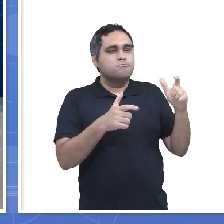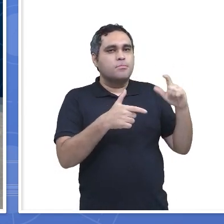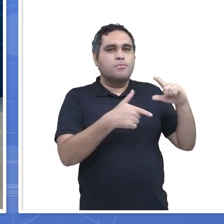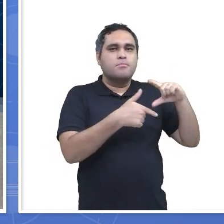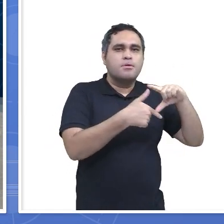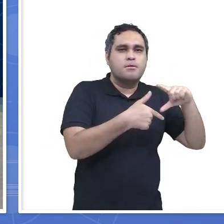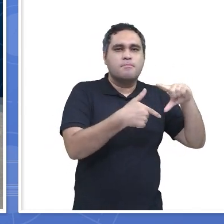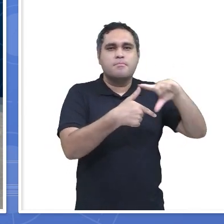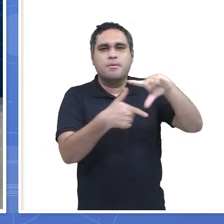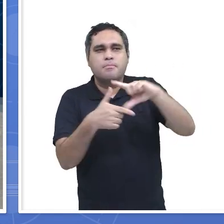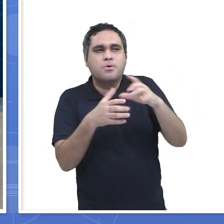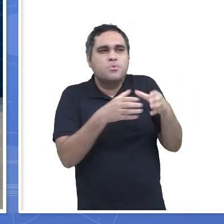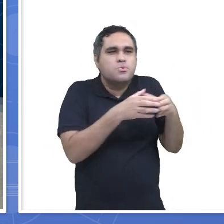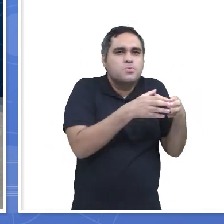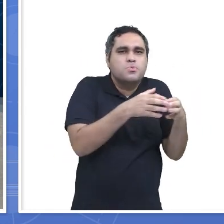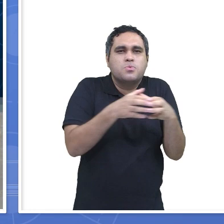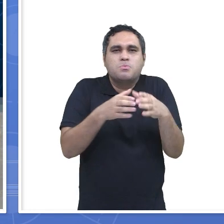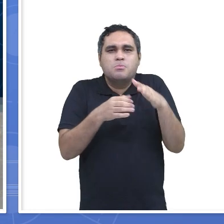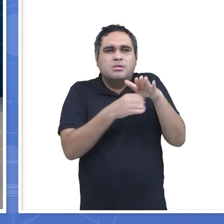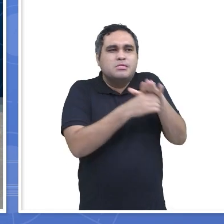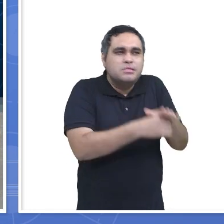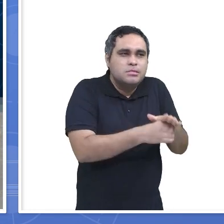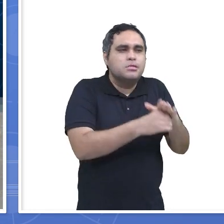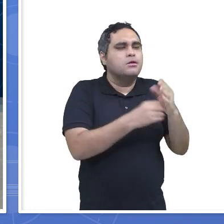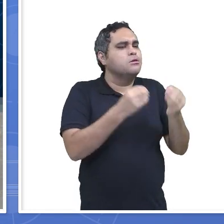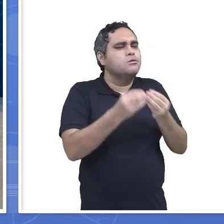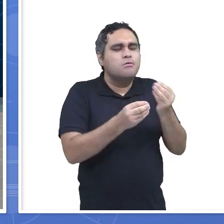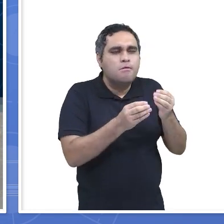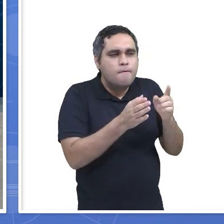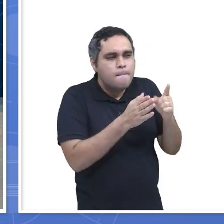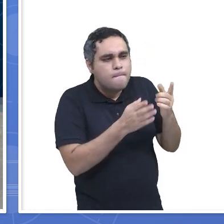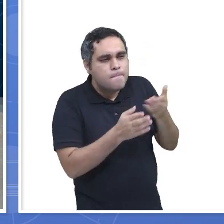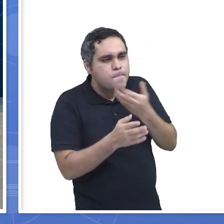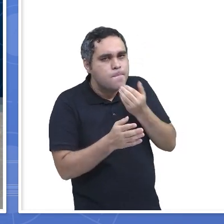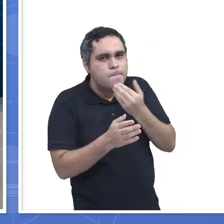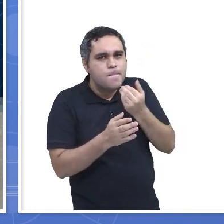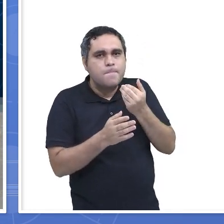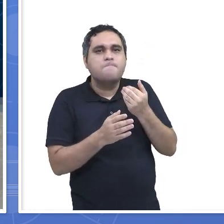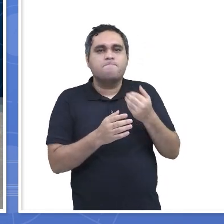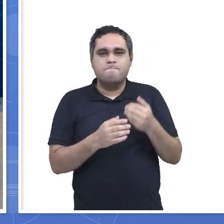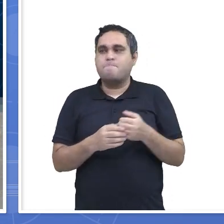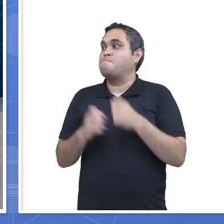poder. Muito bem, Djurquinha. E aí nós vamos para a matemática, né? A